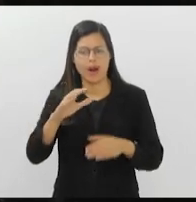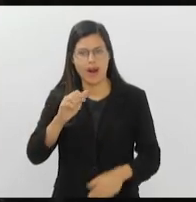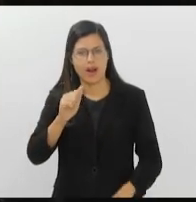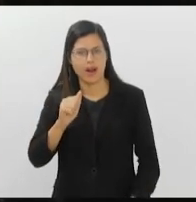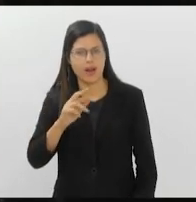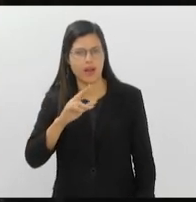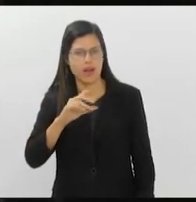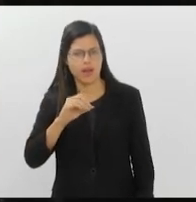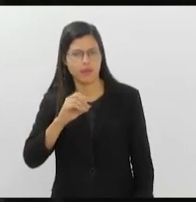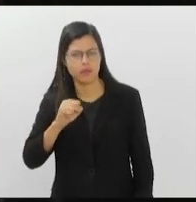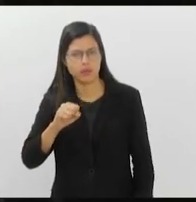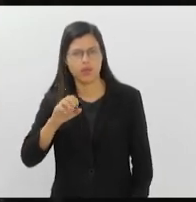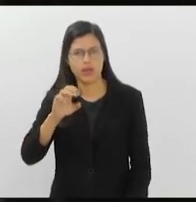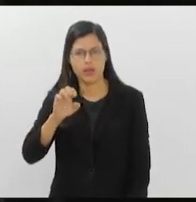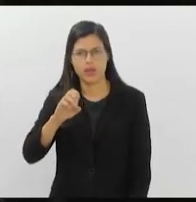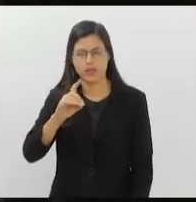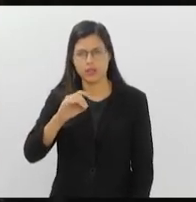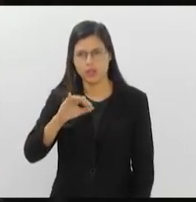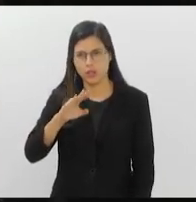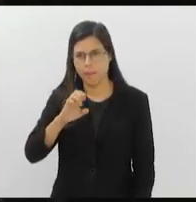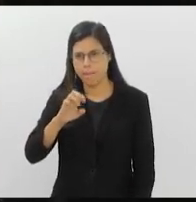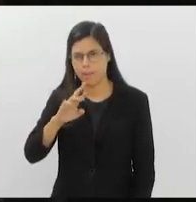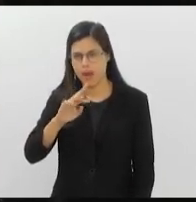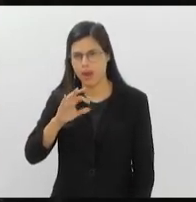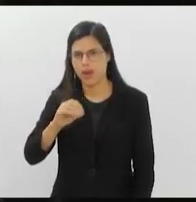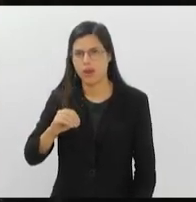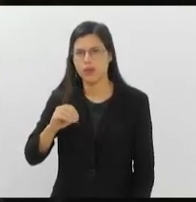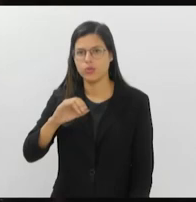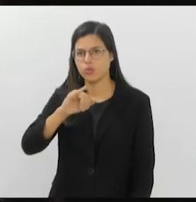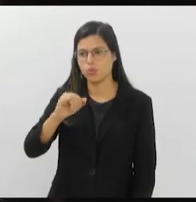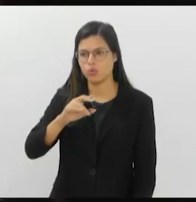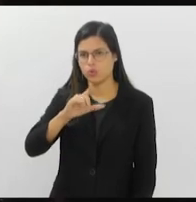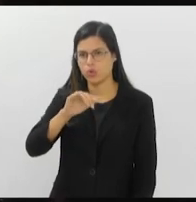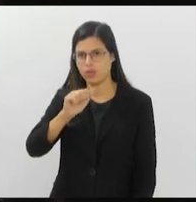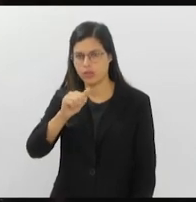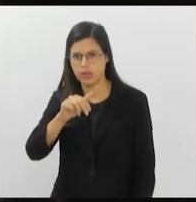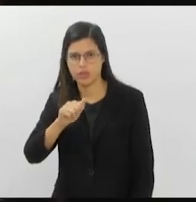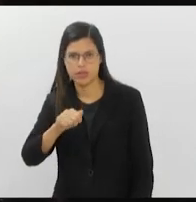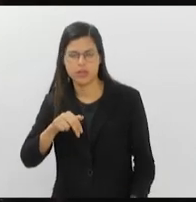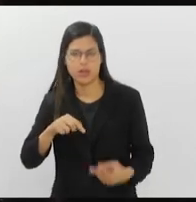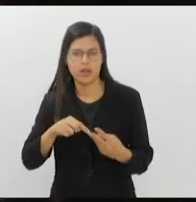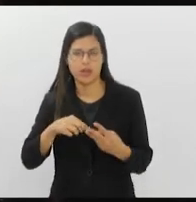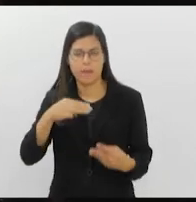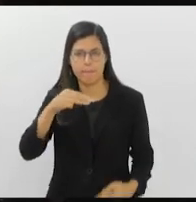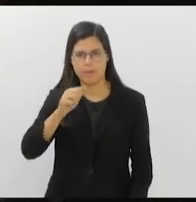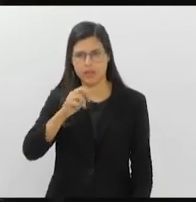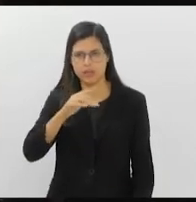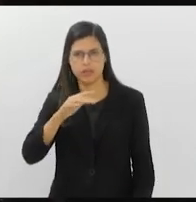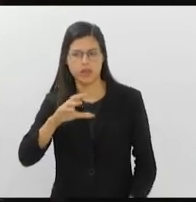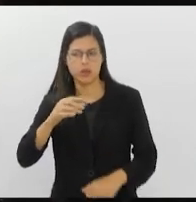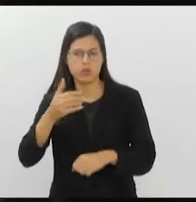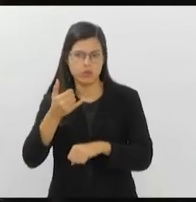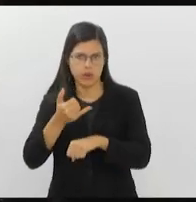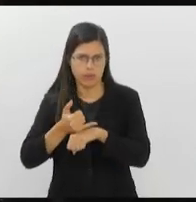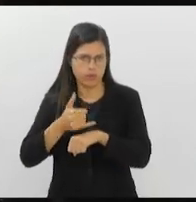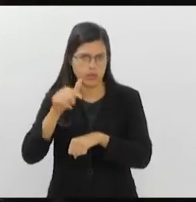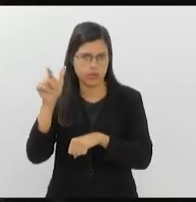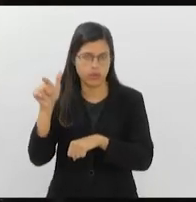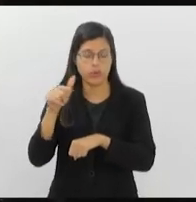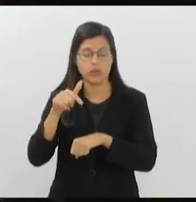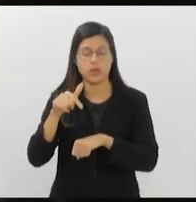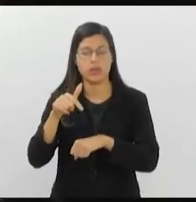ao Edberto e ao Marcelo e à Juliana, que são companheiros desse projeto lá em Volta Redonda, e que junto